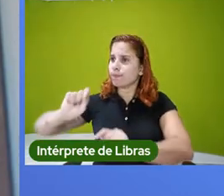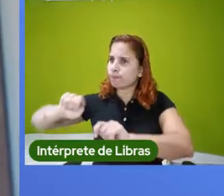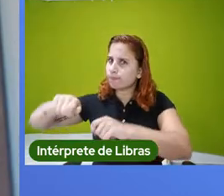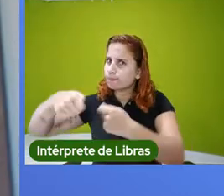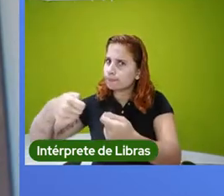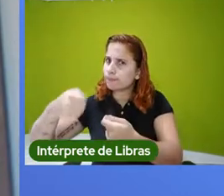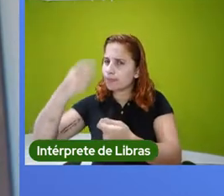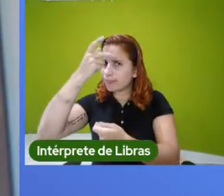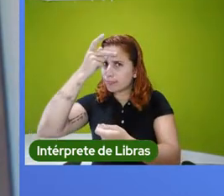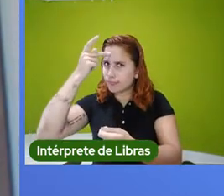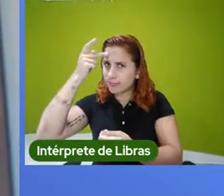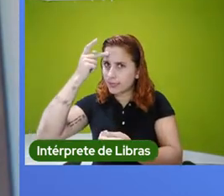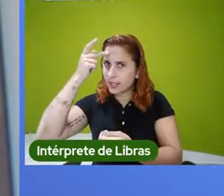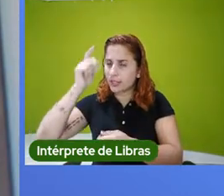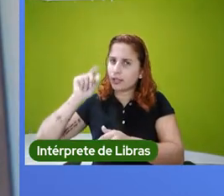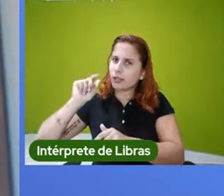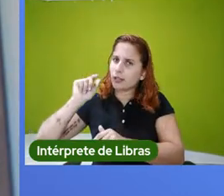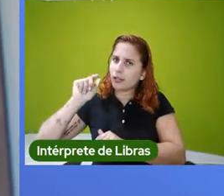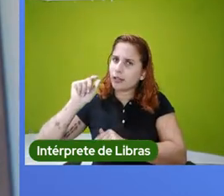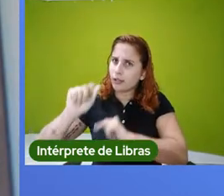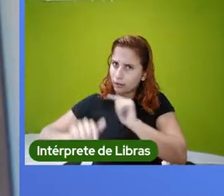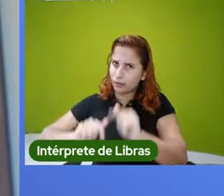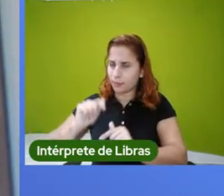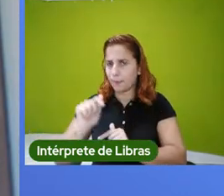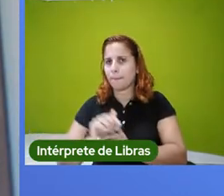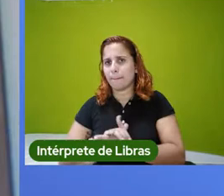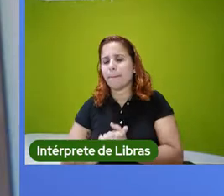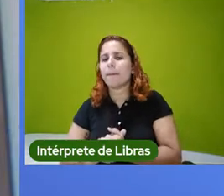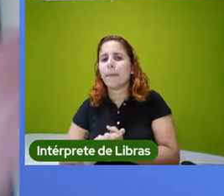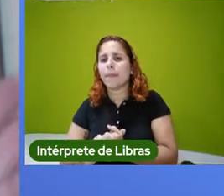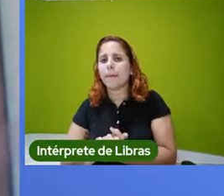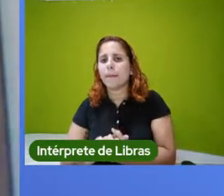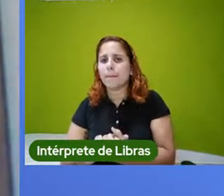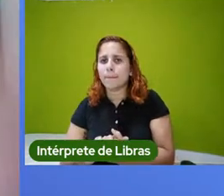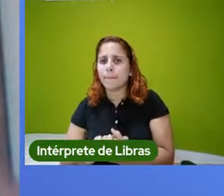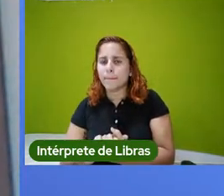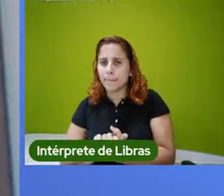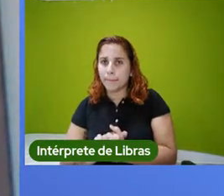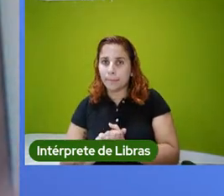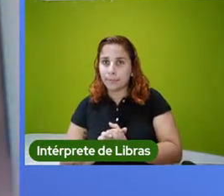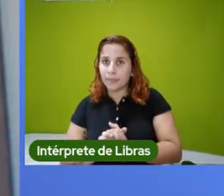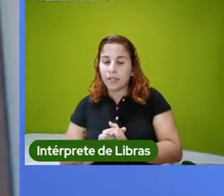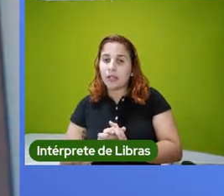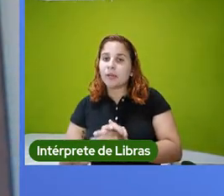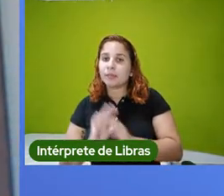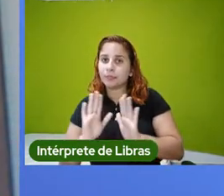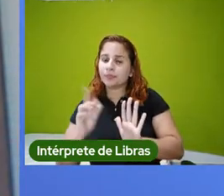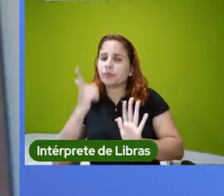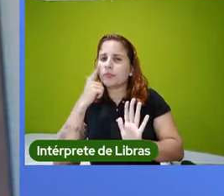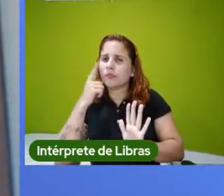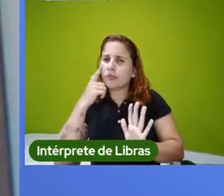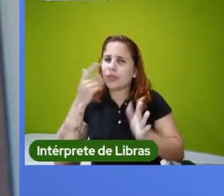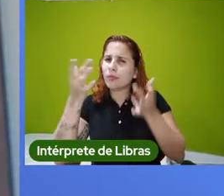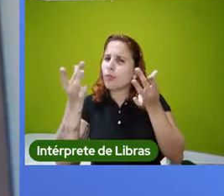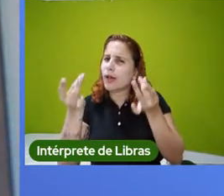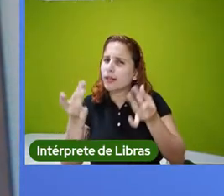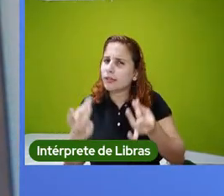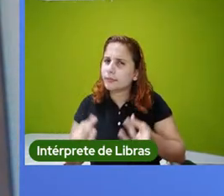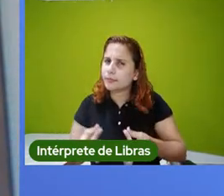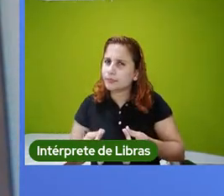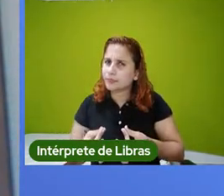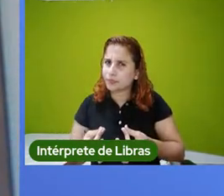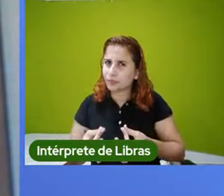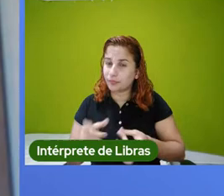as pessoas beneficiárias do BPC a irem para o mercado de trabalho, dado que havia uma análise anterior de que